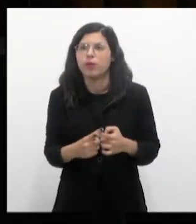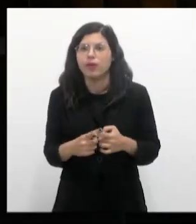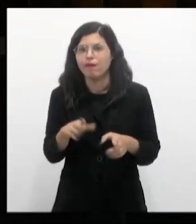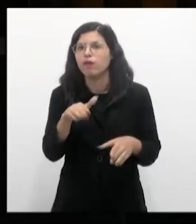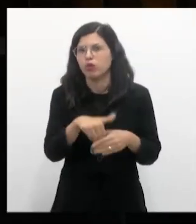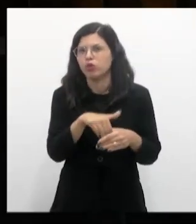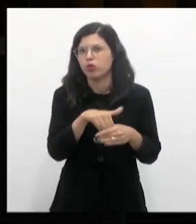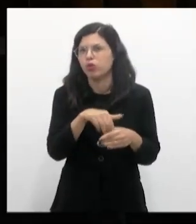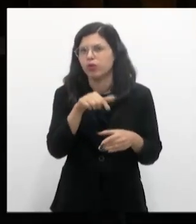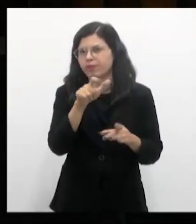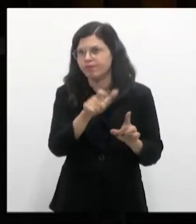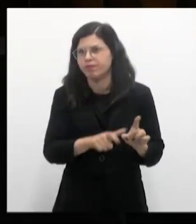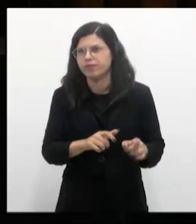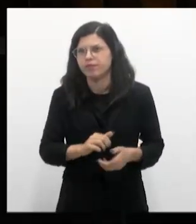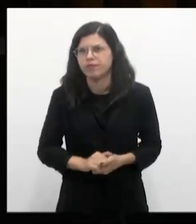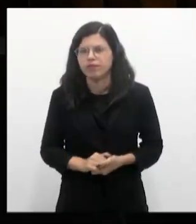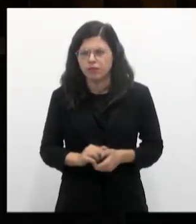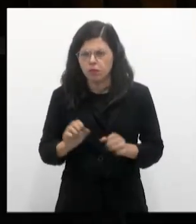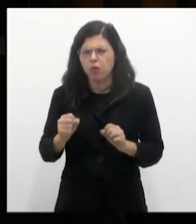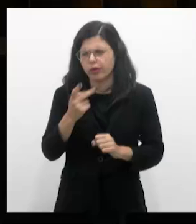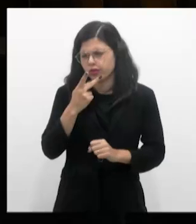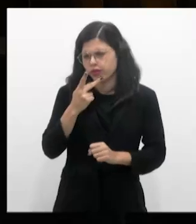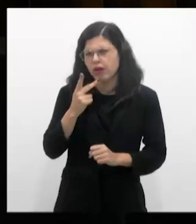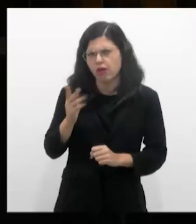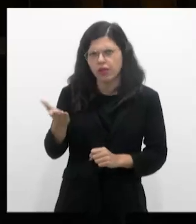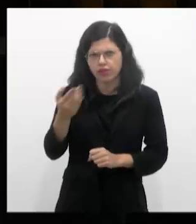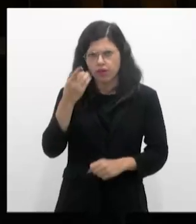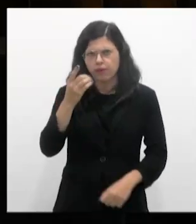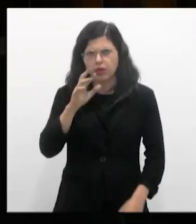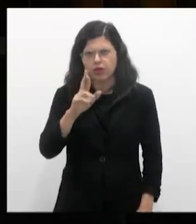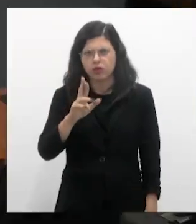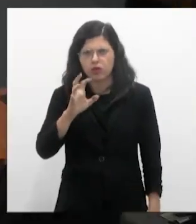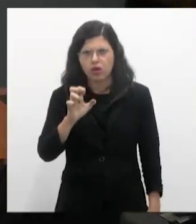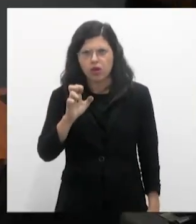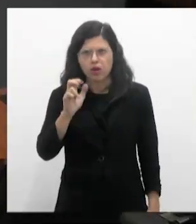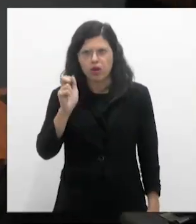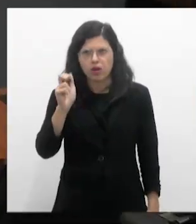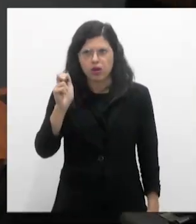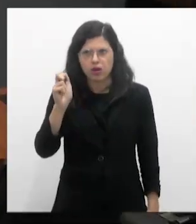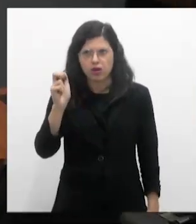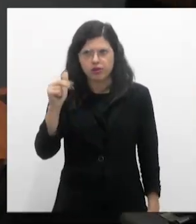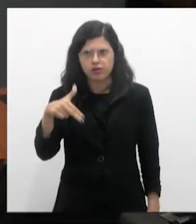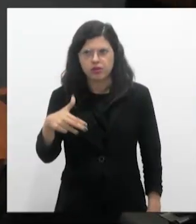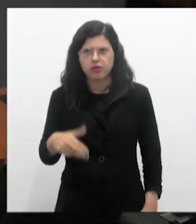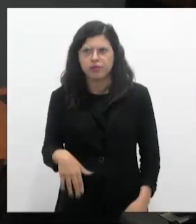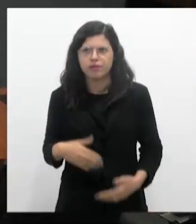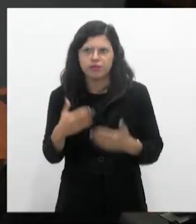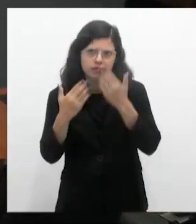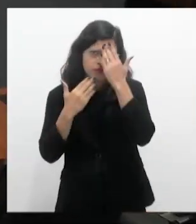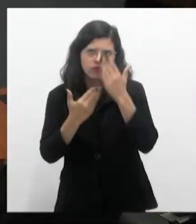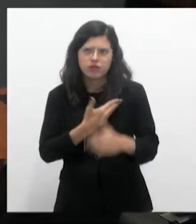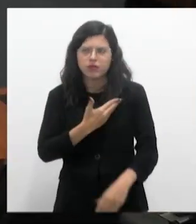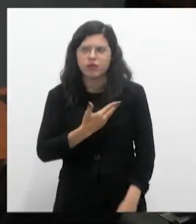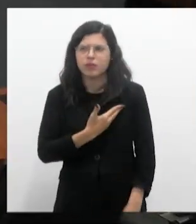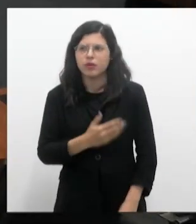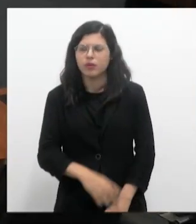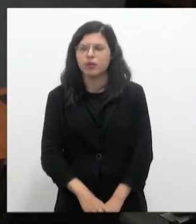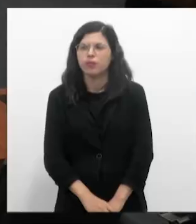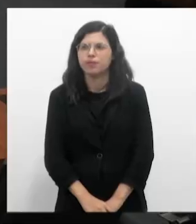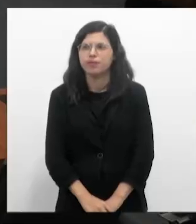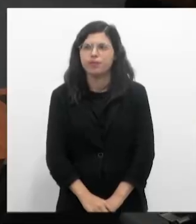a ele. Conceda a parte, deputado Renan Jordi. Obrigado, amigo e deputado Tiago Rangel.